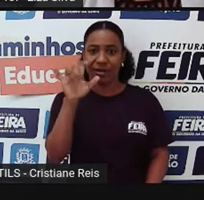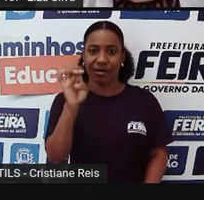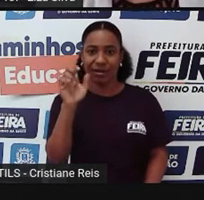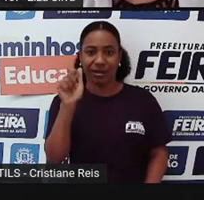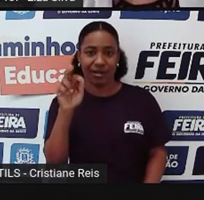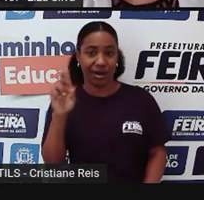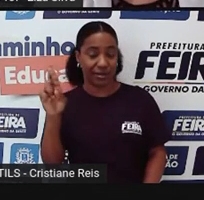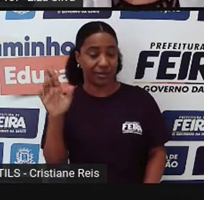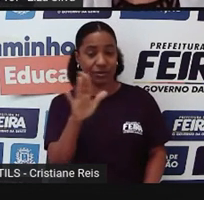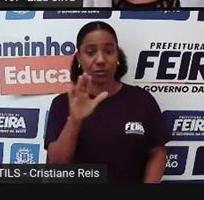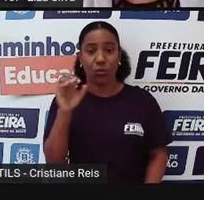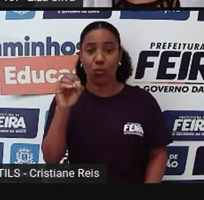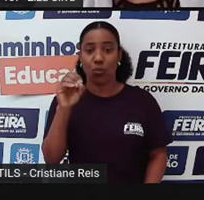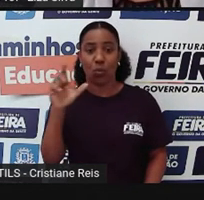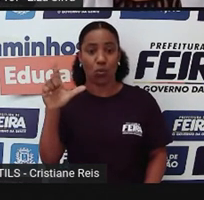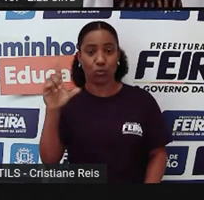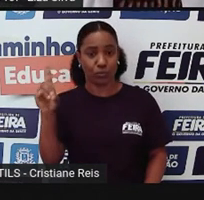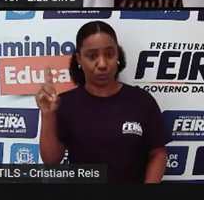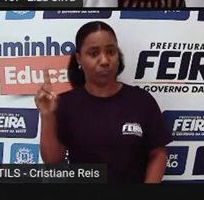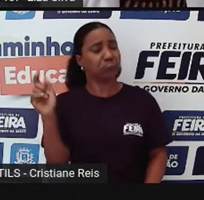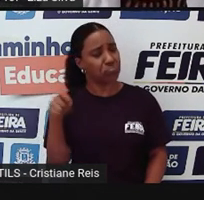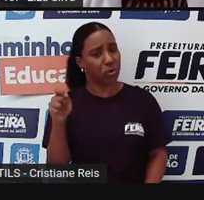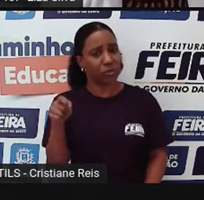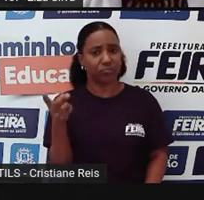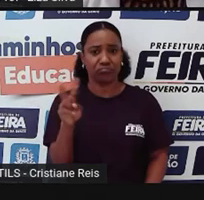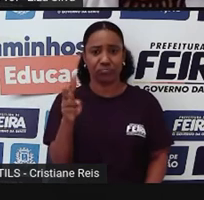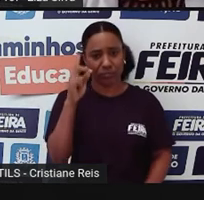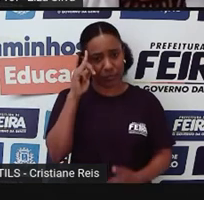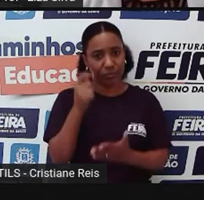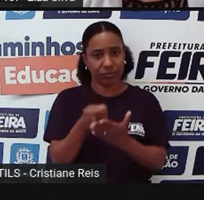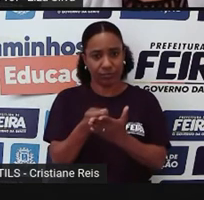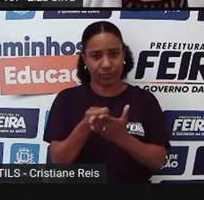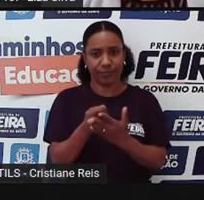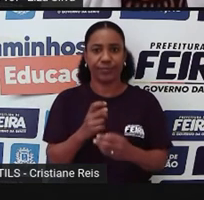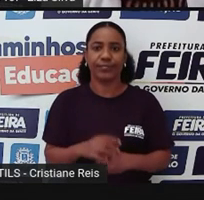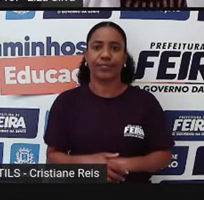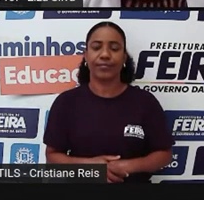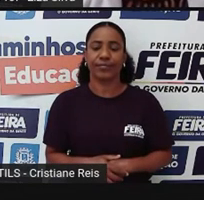opcional e pode ser name an